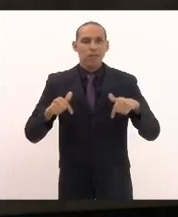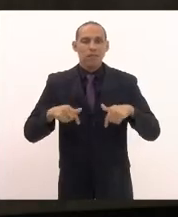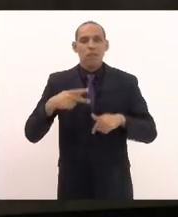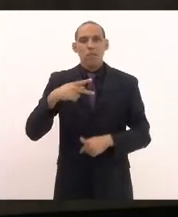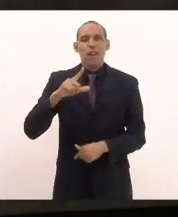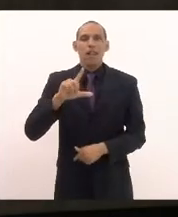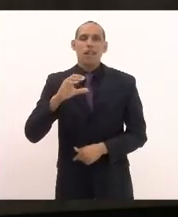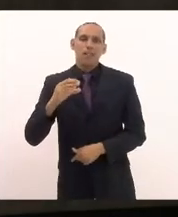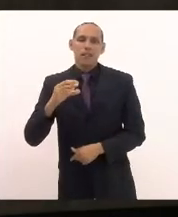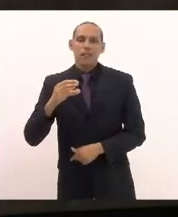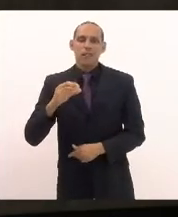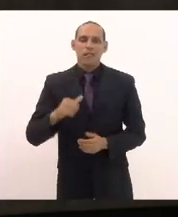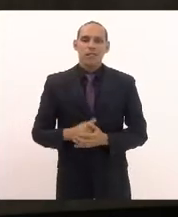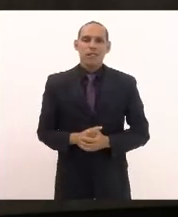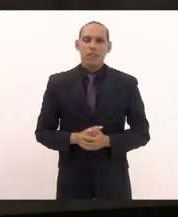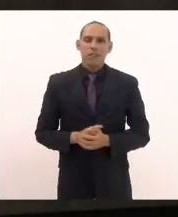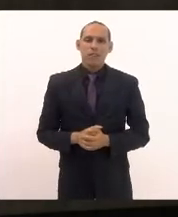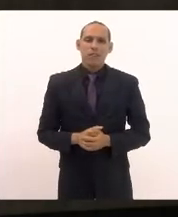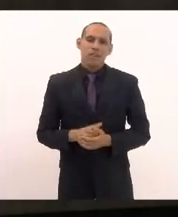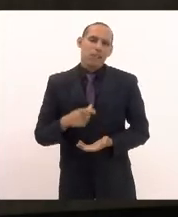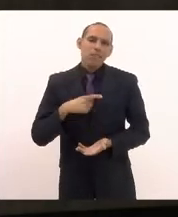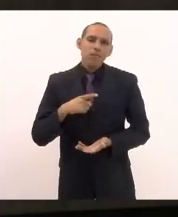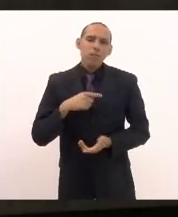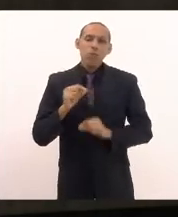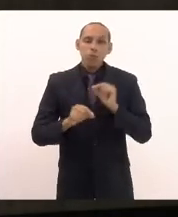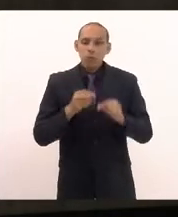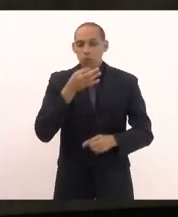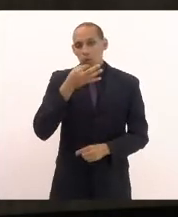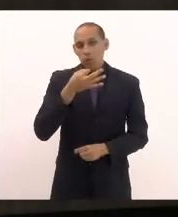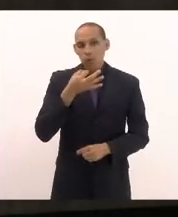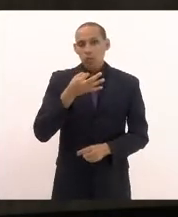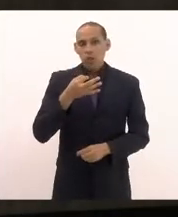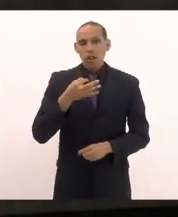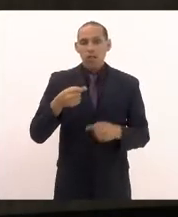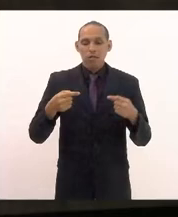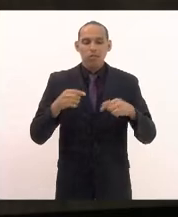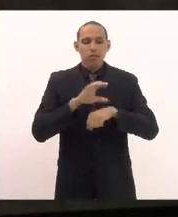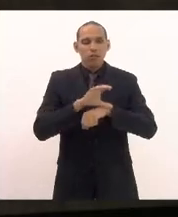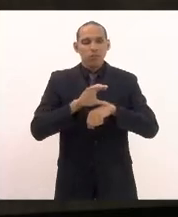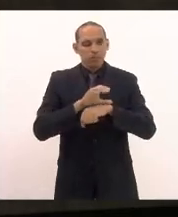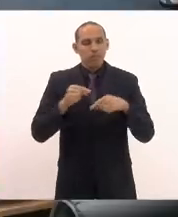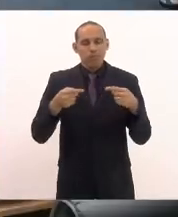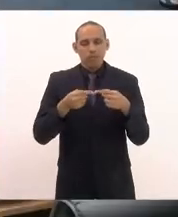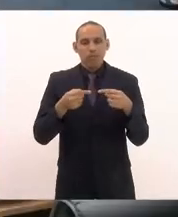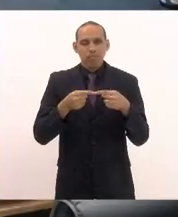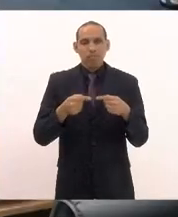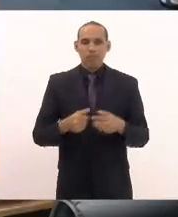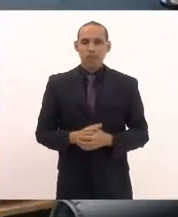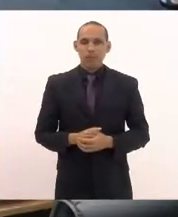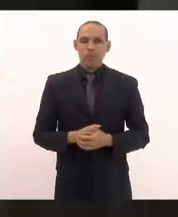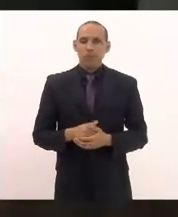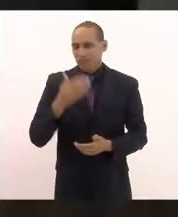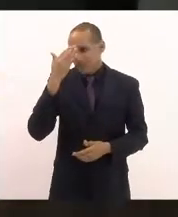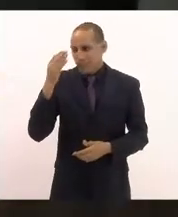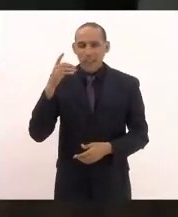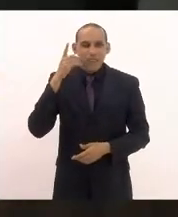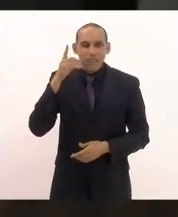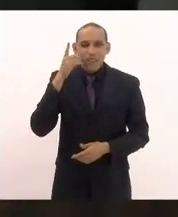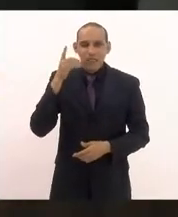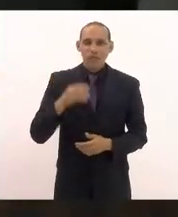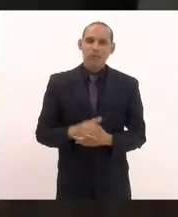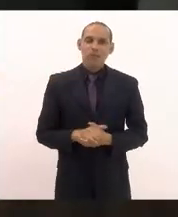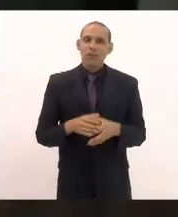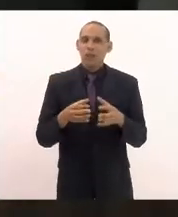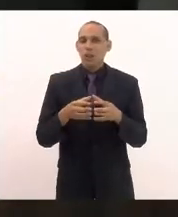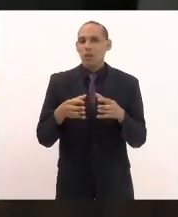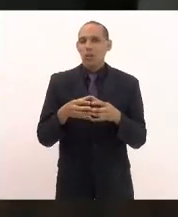PLC recebem o parecer pela constitucionalidade. Obrigado, deputado. Pela Comissão